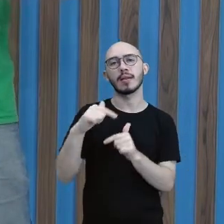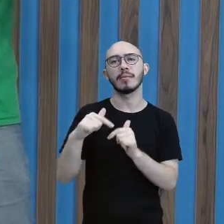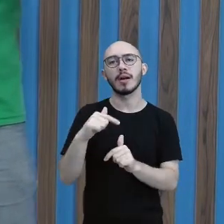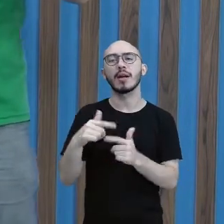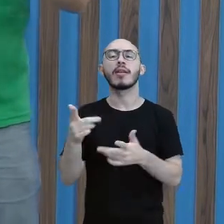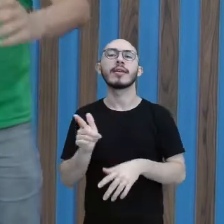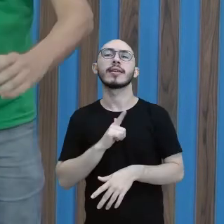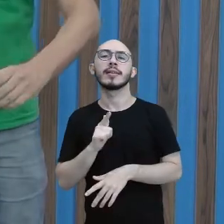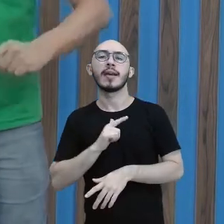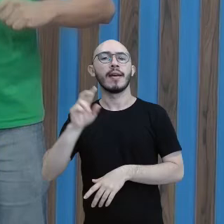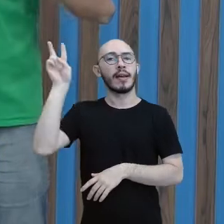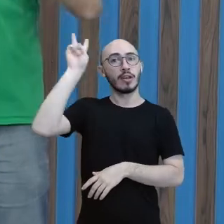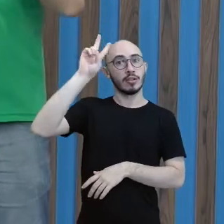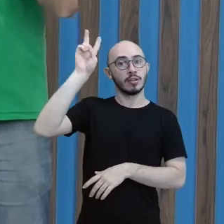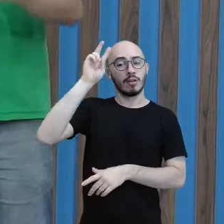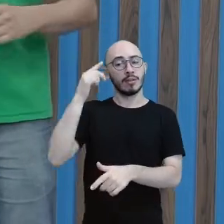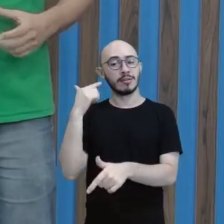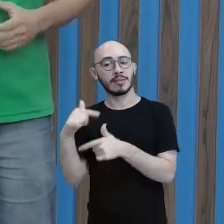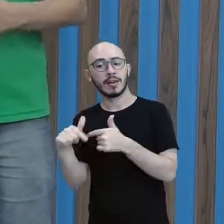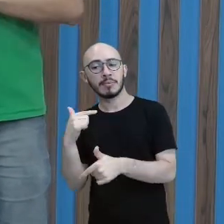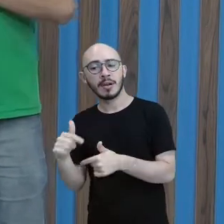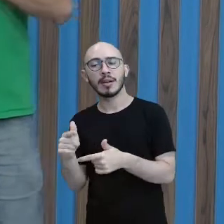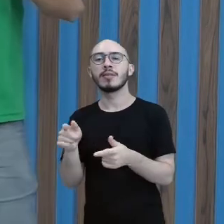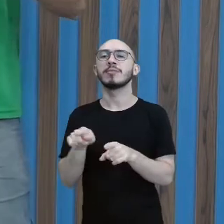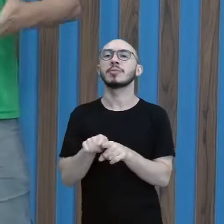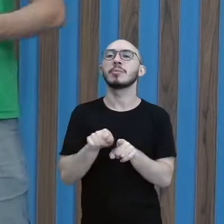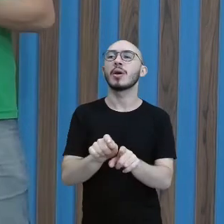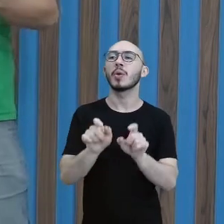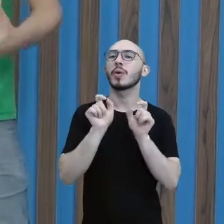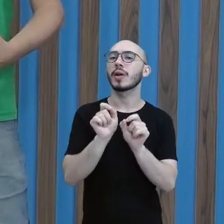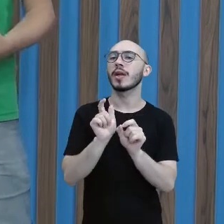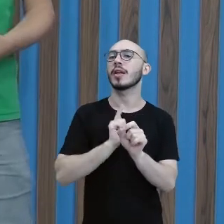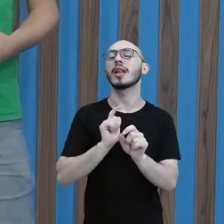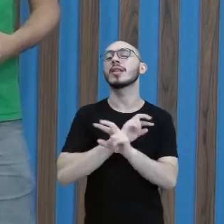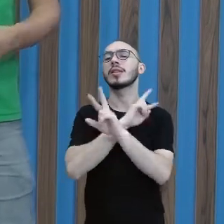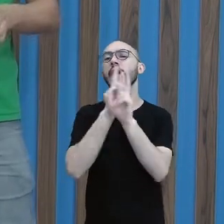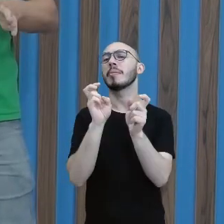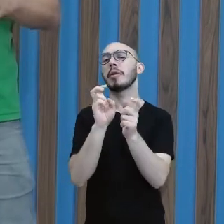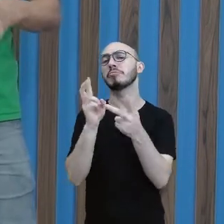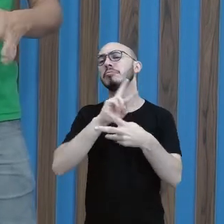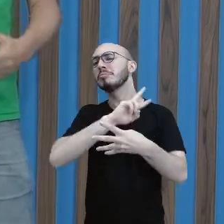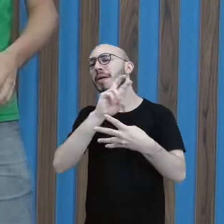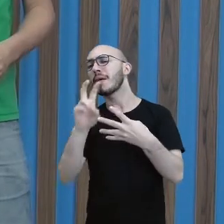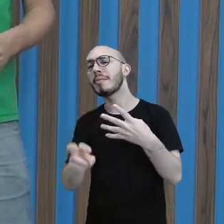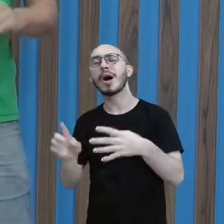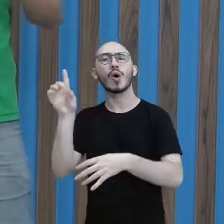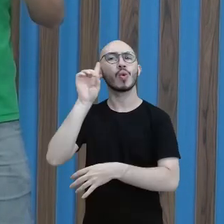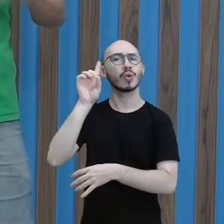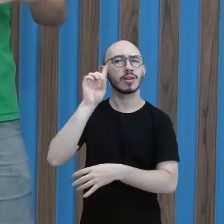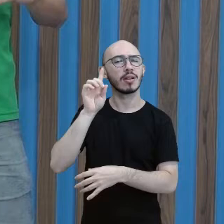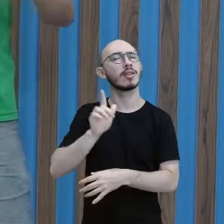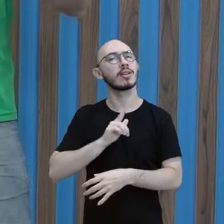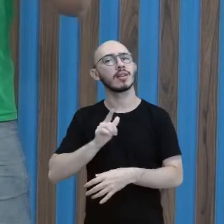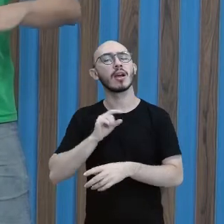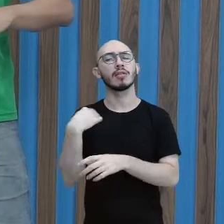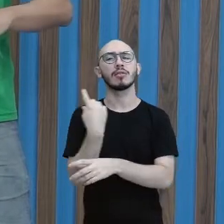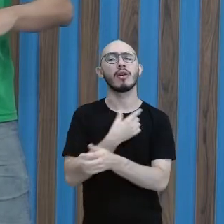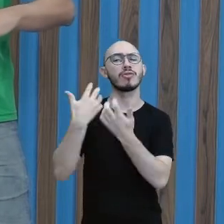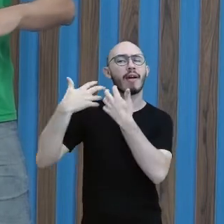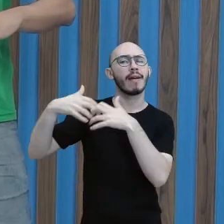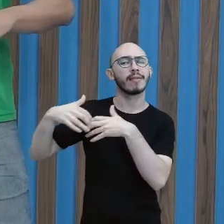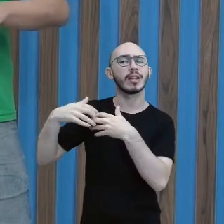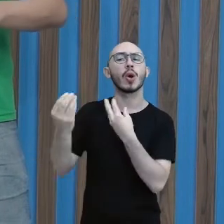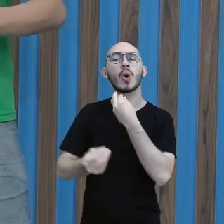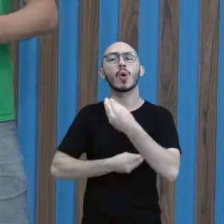sempre envolvendo história do trabalho, sempre envolvendo as questões cotidianas, a gente vai pensar um pouco sobre as crises do